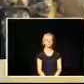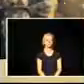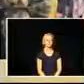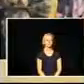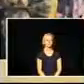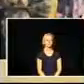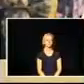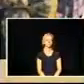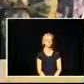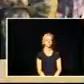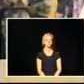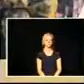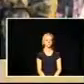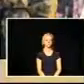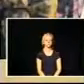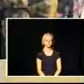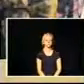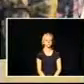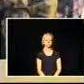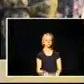Dídimo.